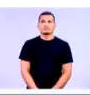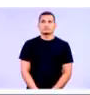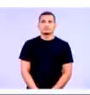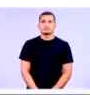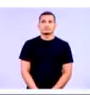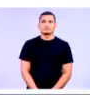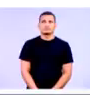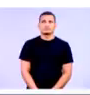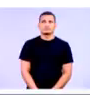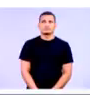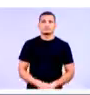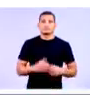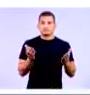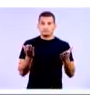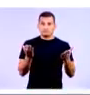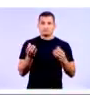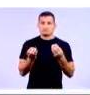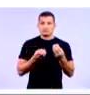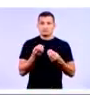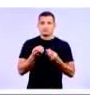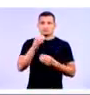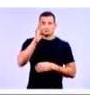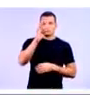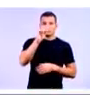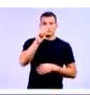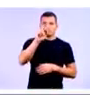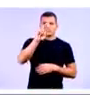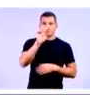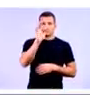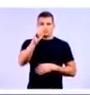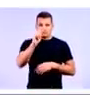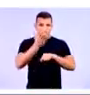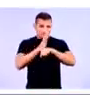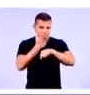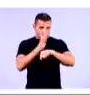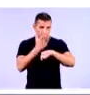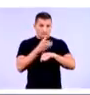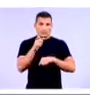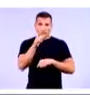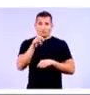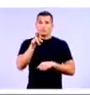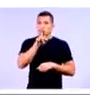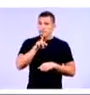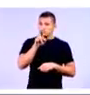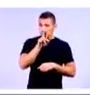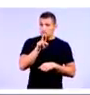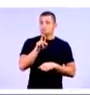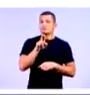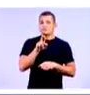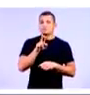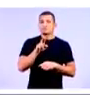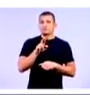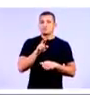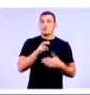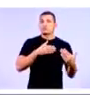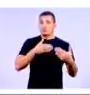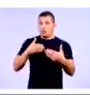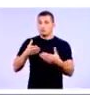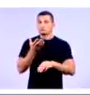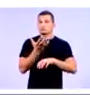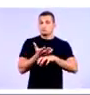Trataremos sobre a ferramenta Tarefa. A ferramenta Tarefa é uma ferramenta que você vai utilizar bastante ao longo de todas as disciplinas,